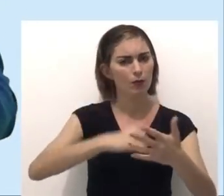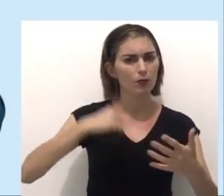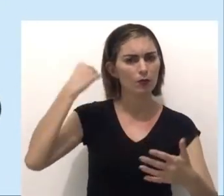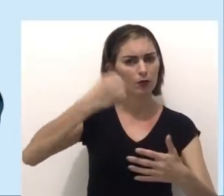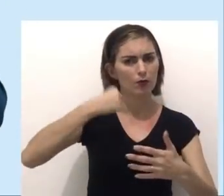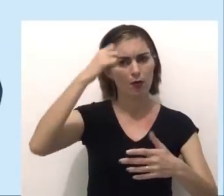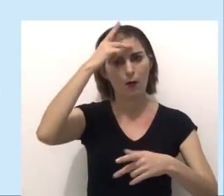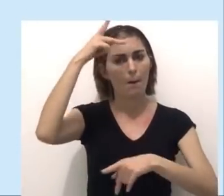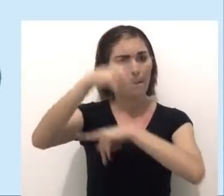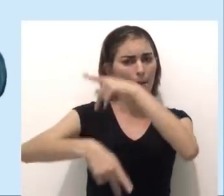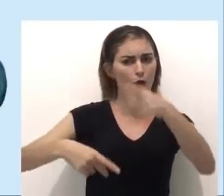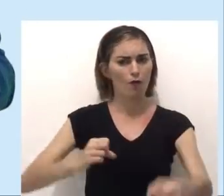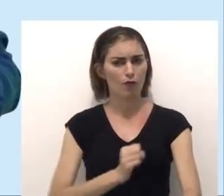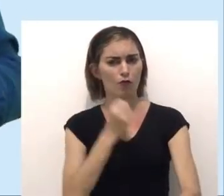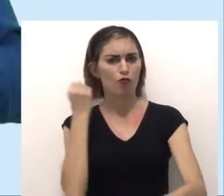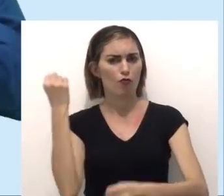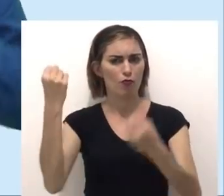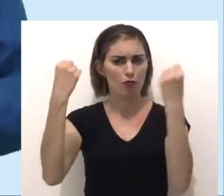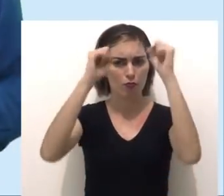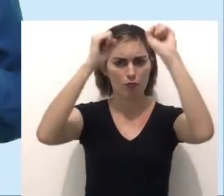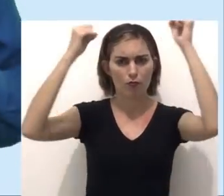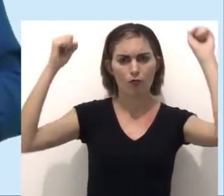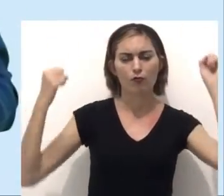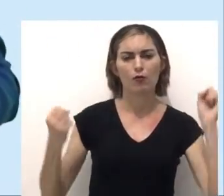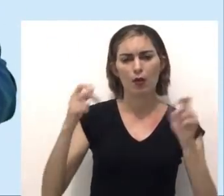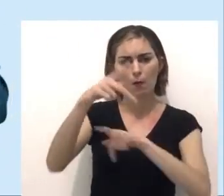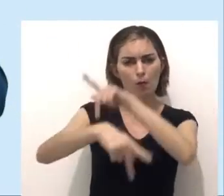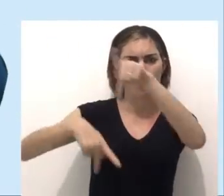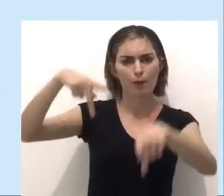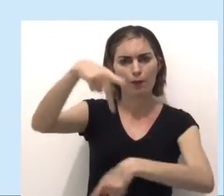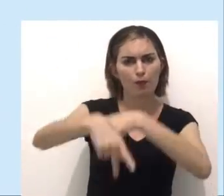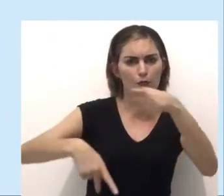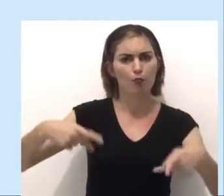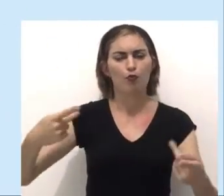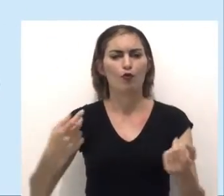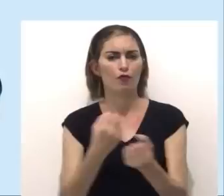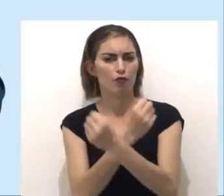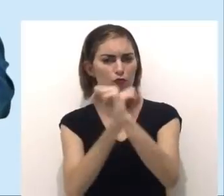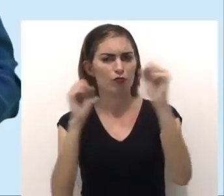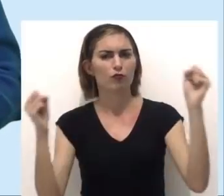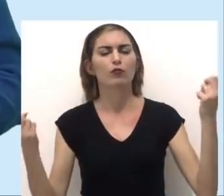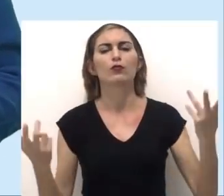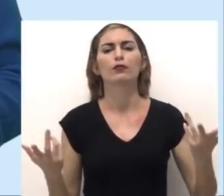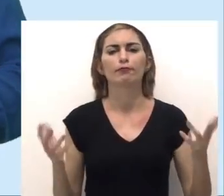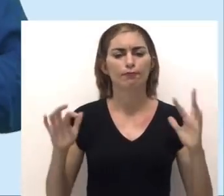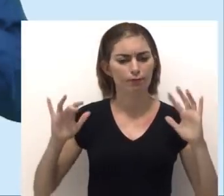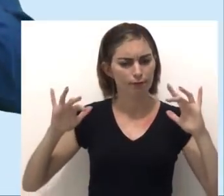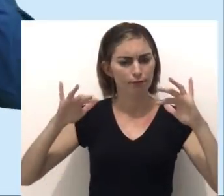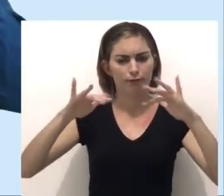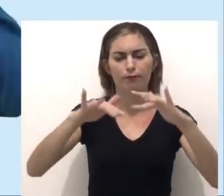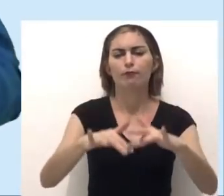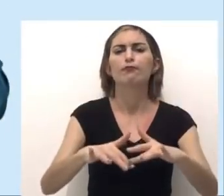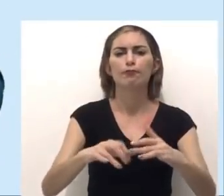ocupado. Então, o povo revoltado, né? Então, o povo revoltado e